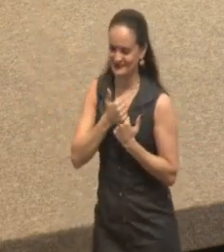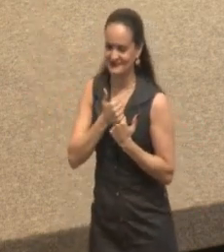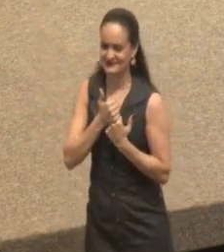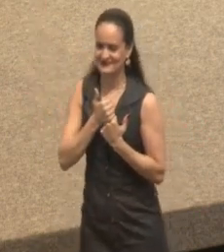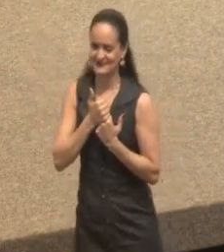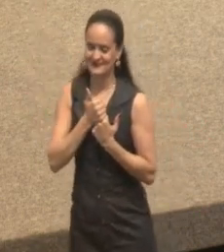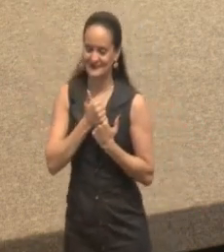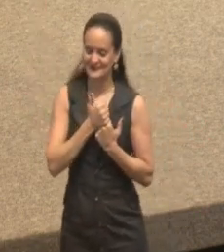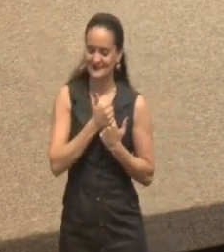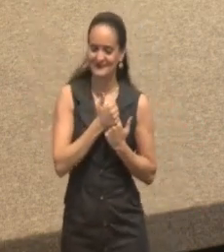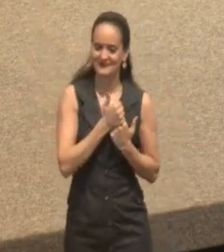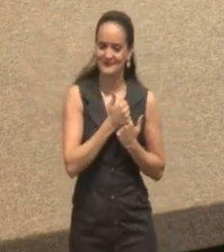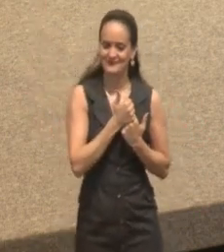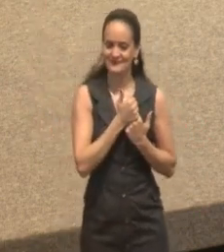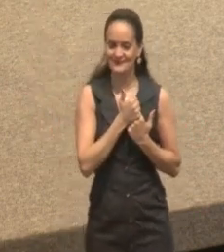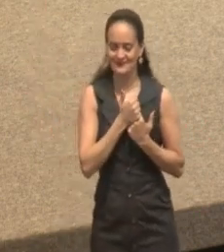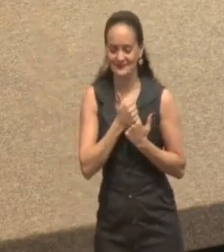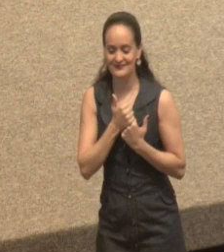lugar.